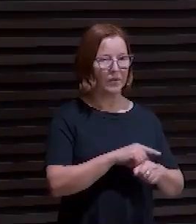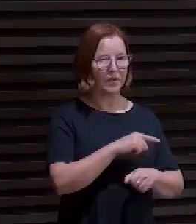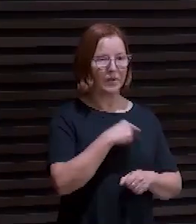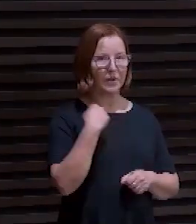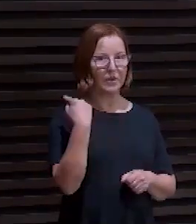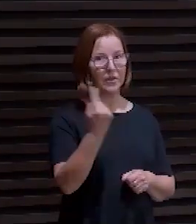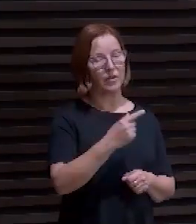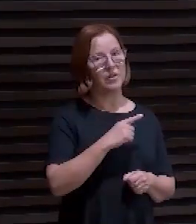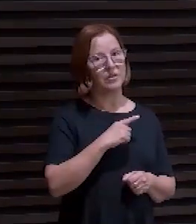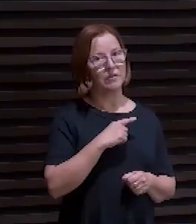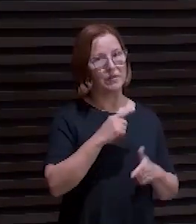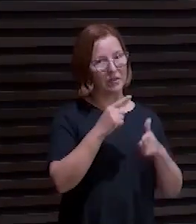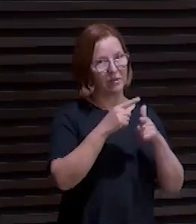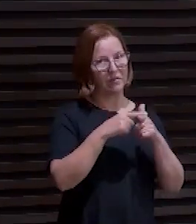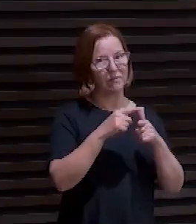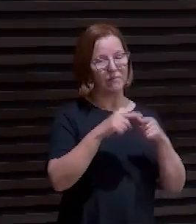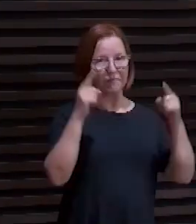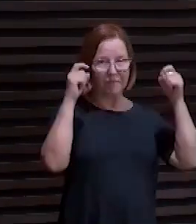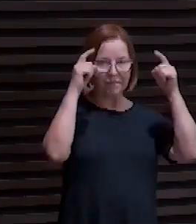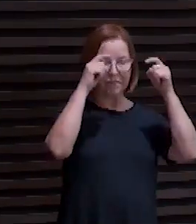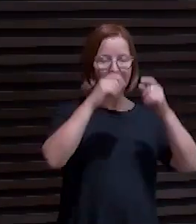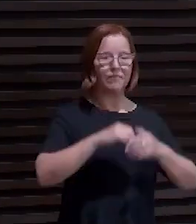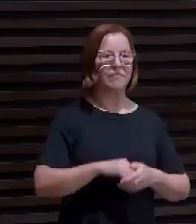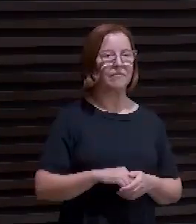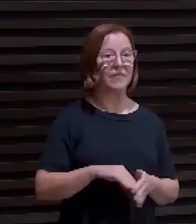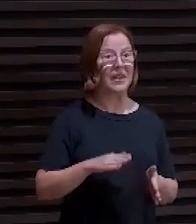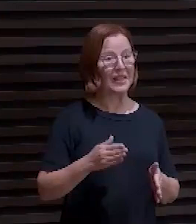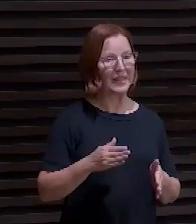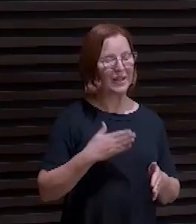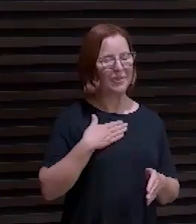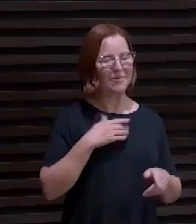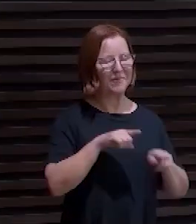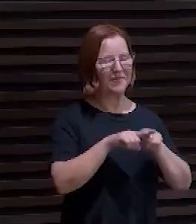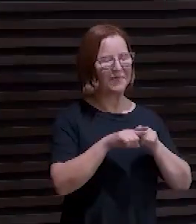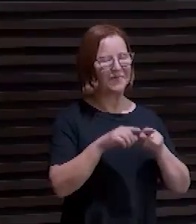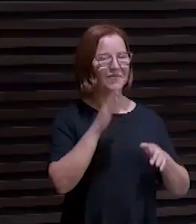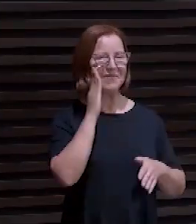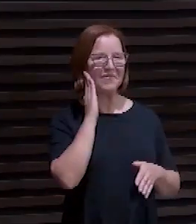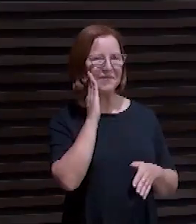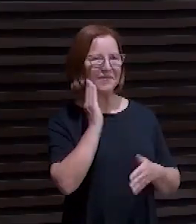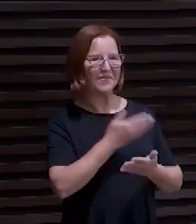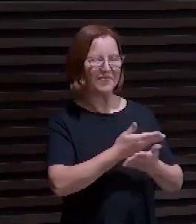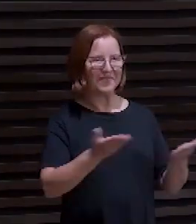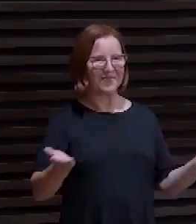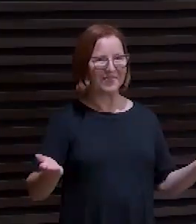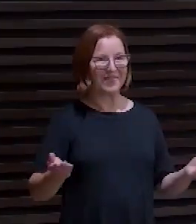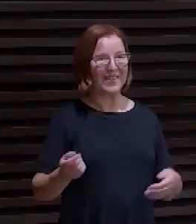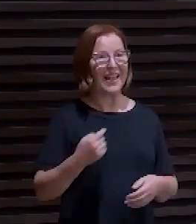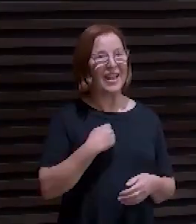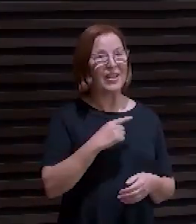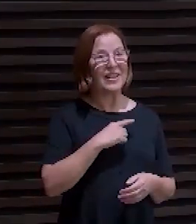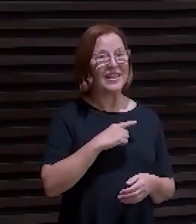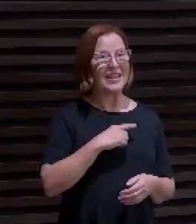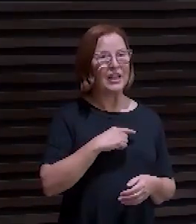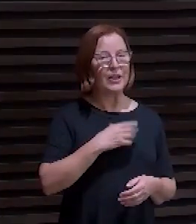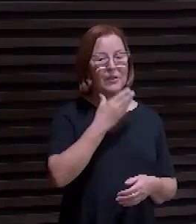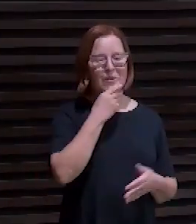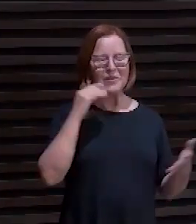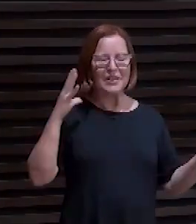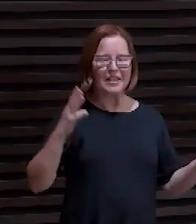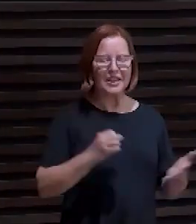dificuldade. Então, meus irmãos queridos, eu tenho um Salvador